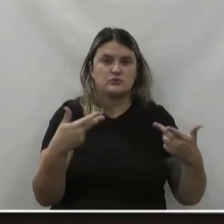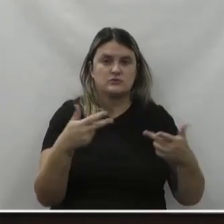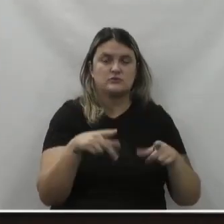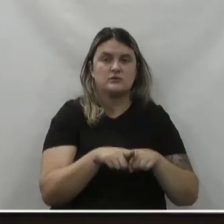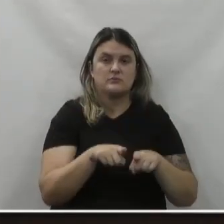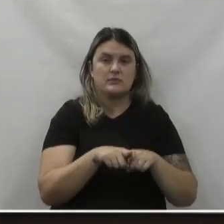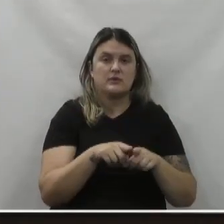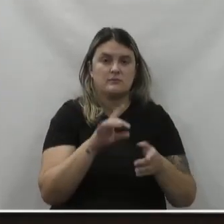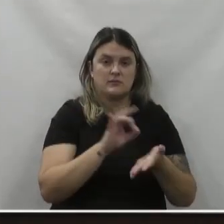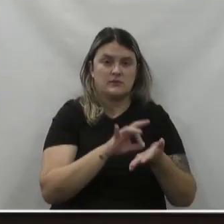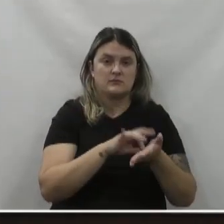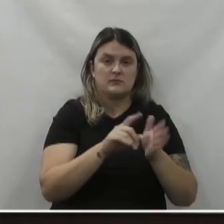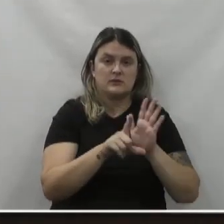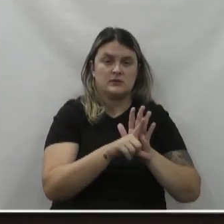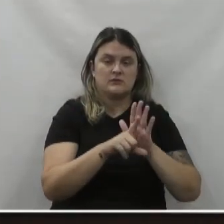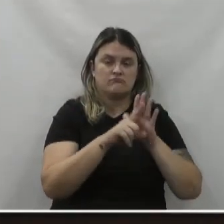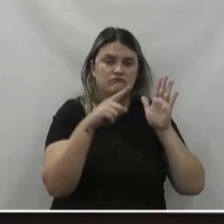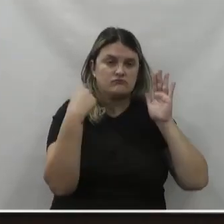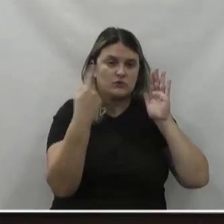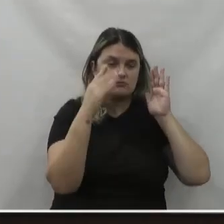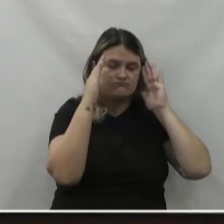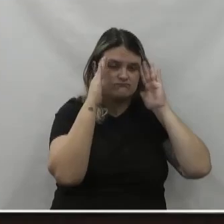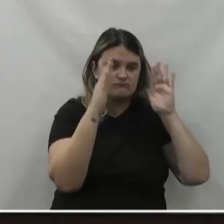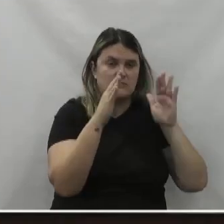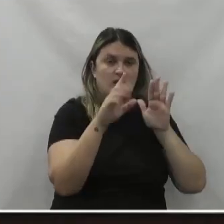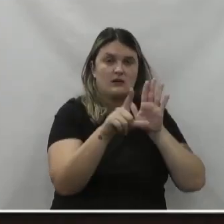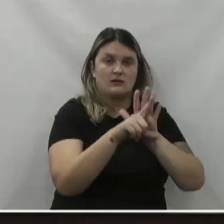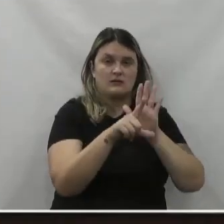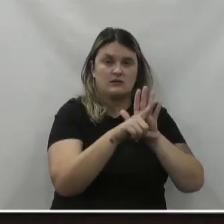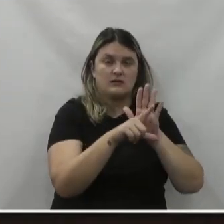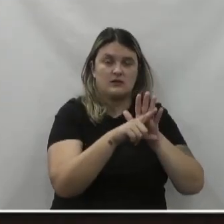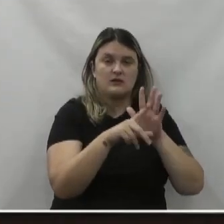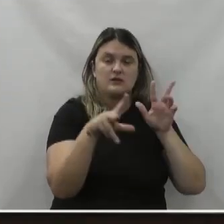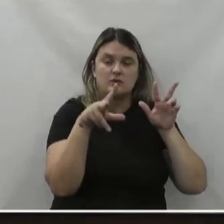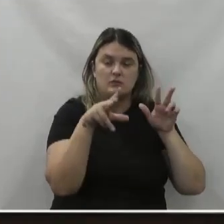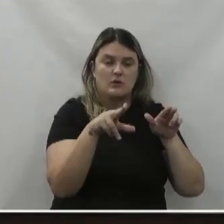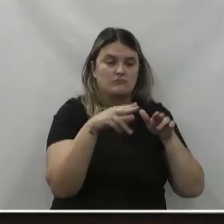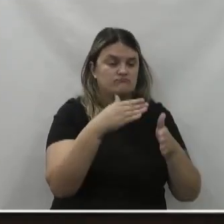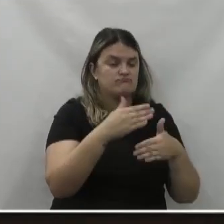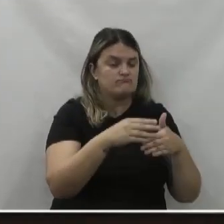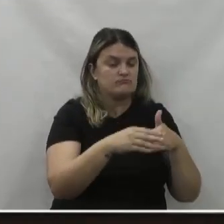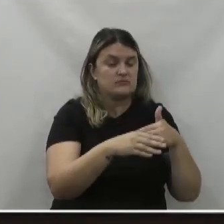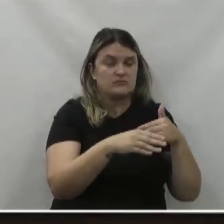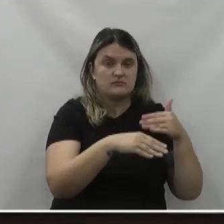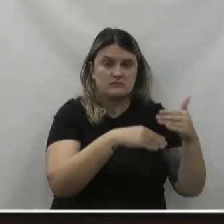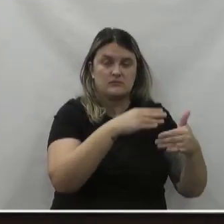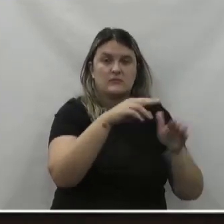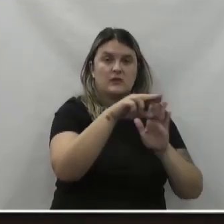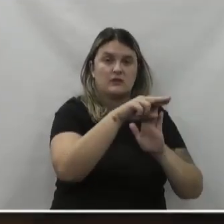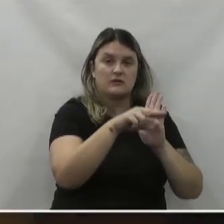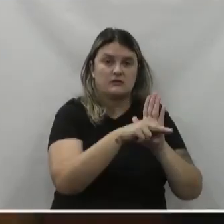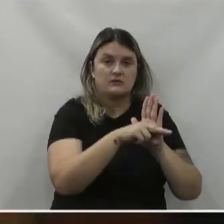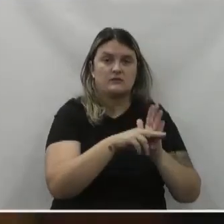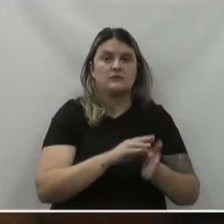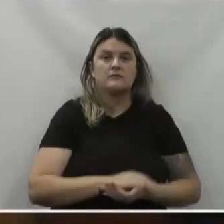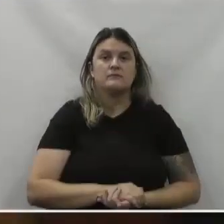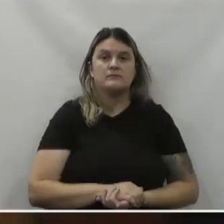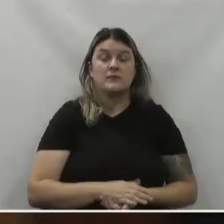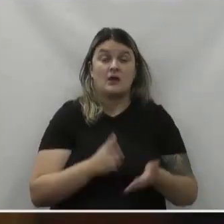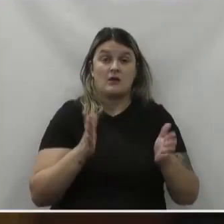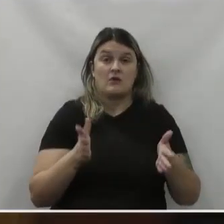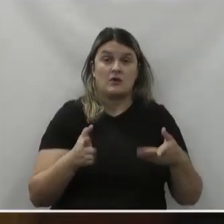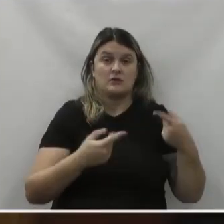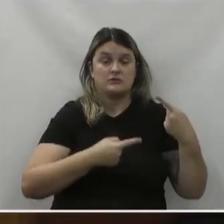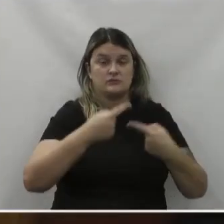Fundamentação: somos de parecer favorável ao projeto em questão, devendo o mesmo seguir os trâmites do regimento. É o parecer. Em